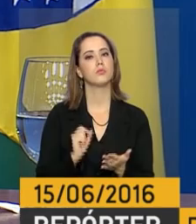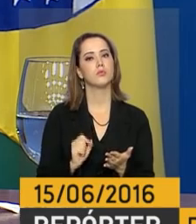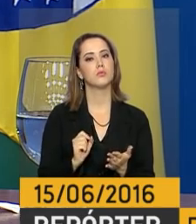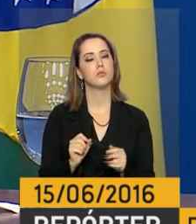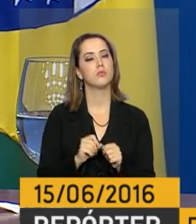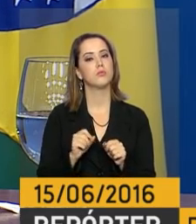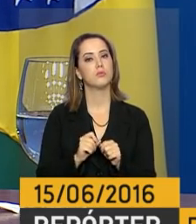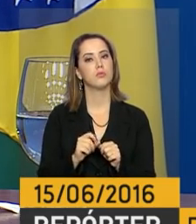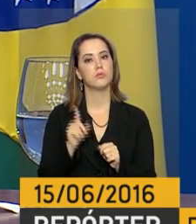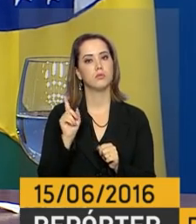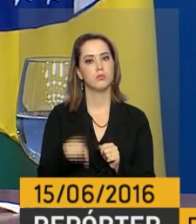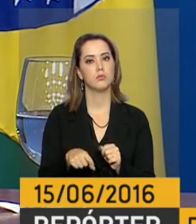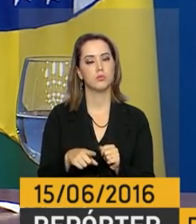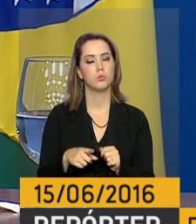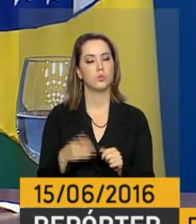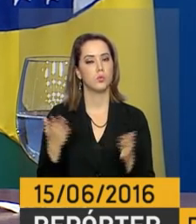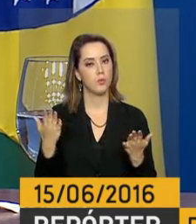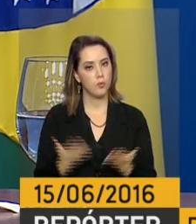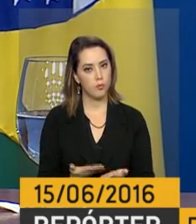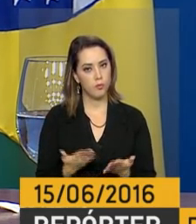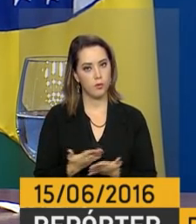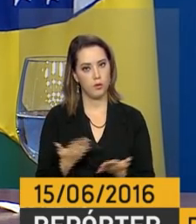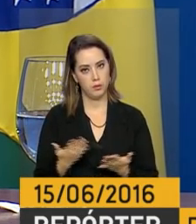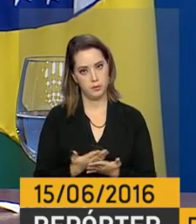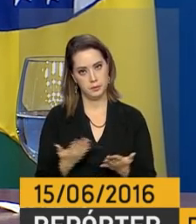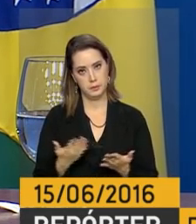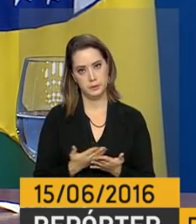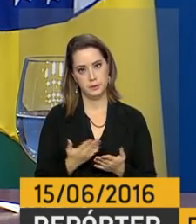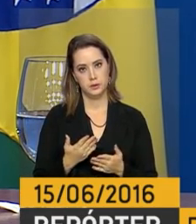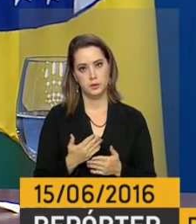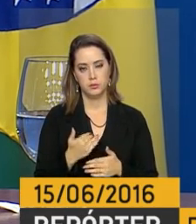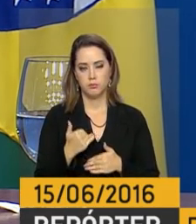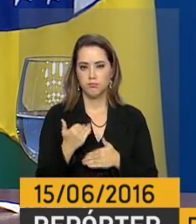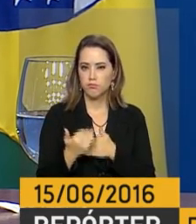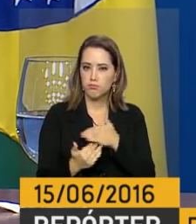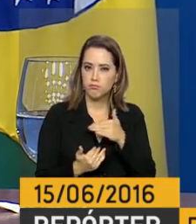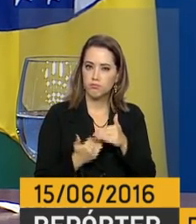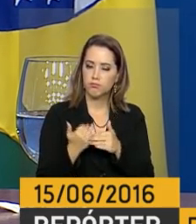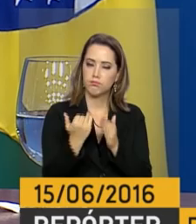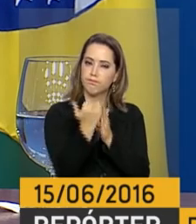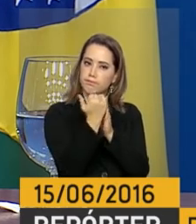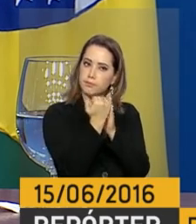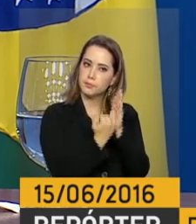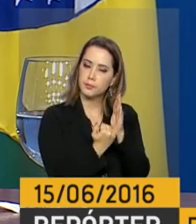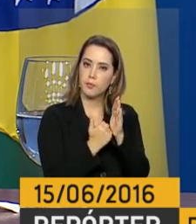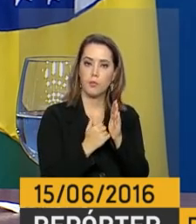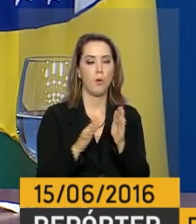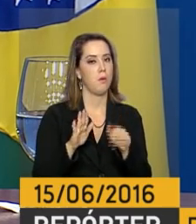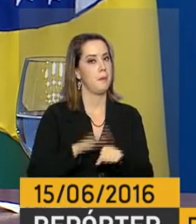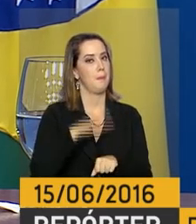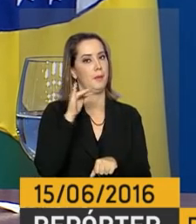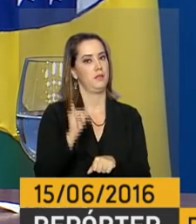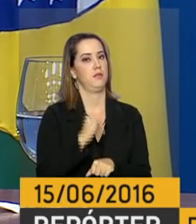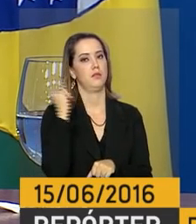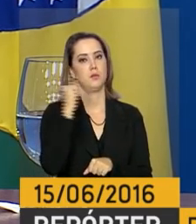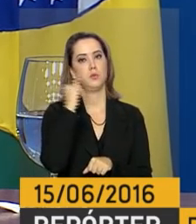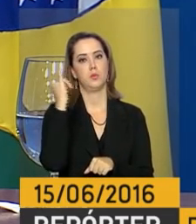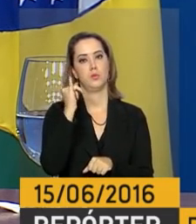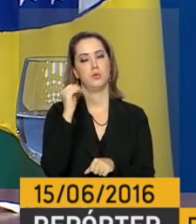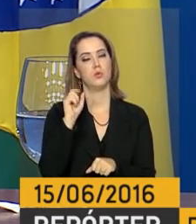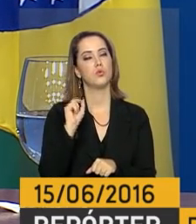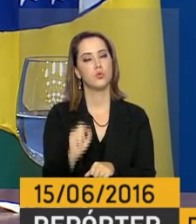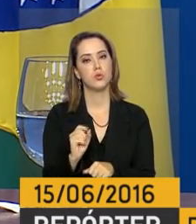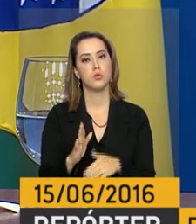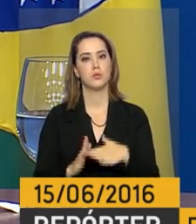exatamente neste momento, portanto, tomar as medidas mais importantes, que é a fixação do